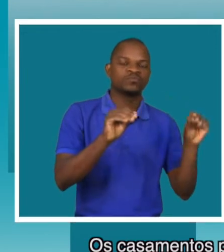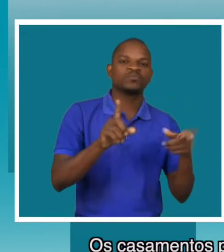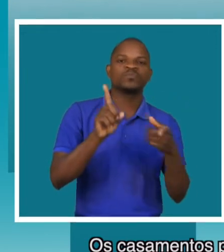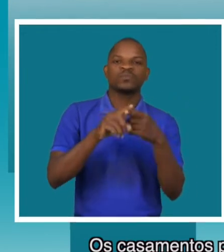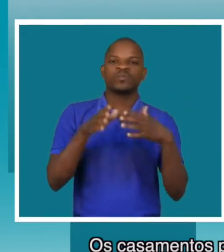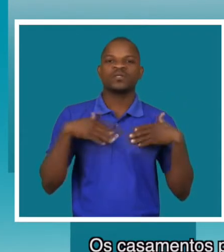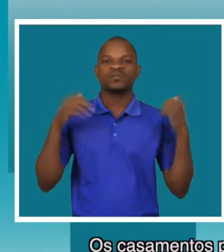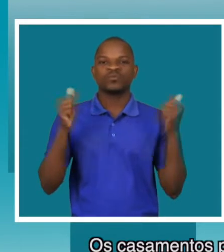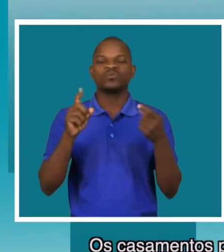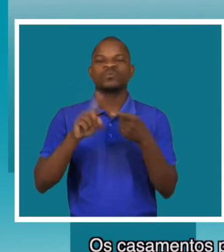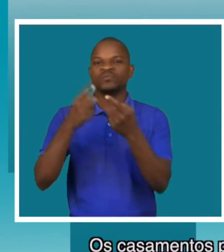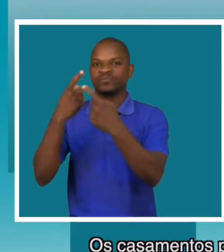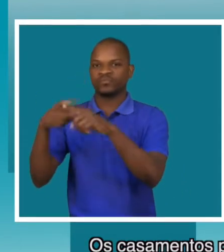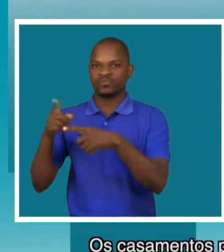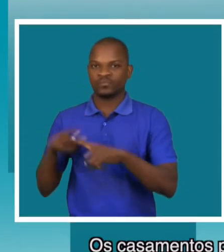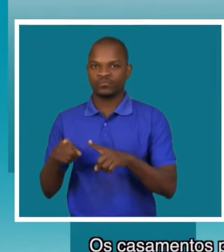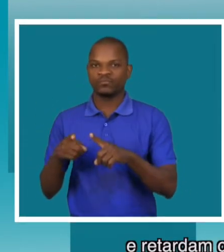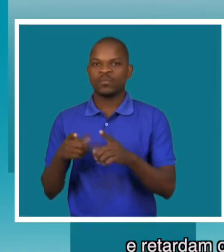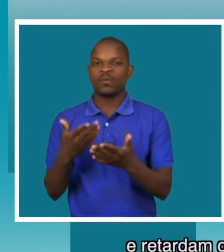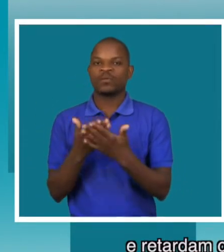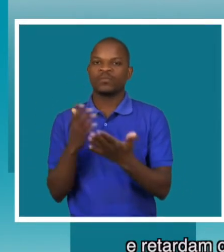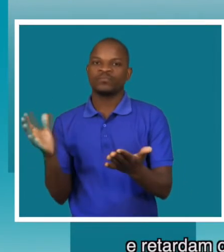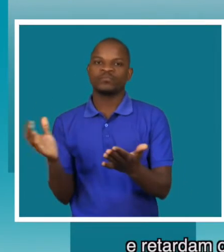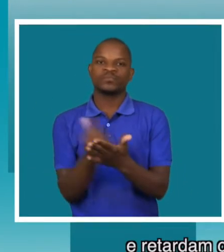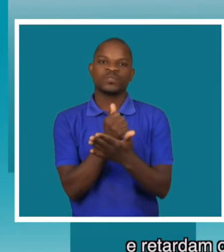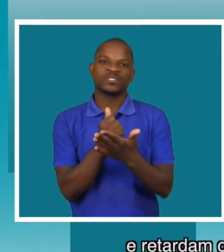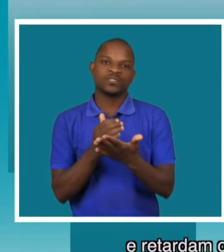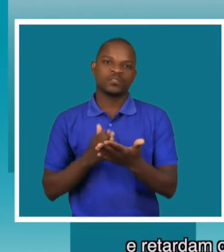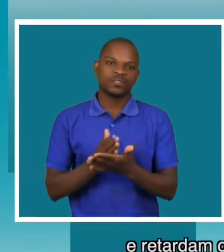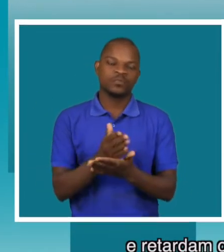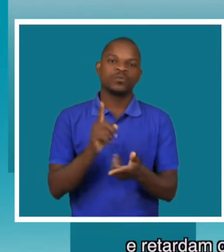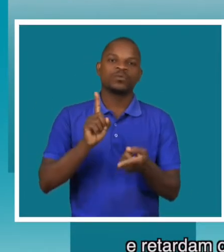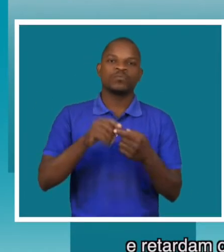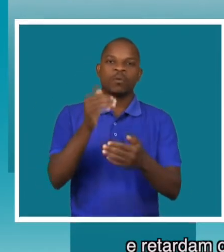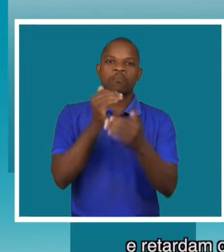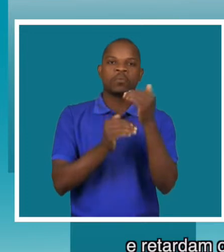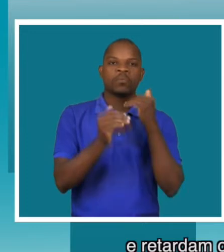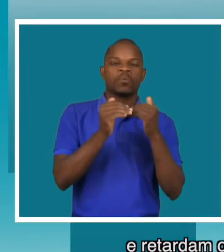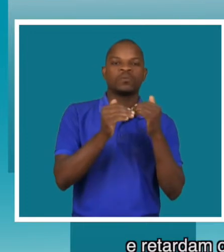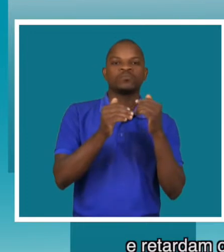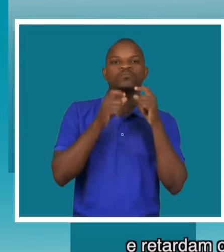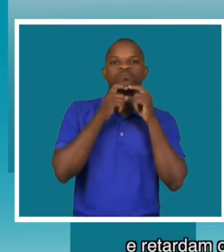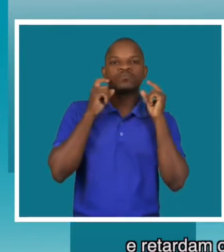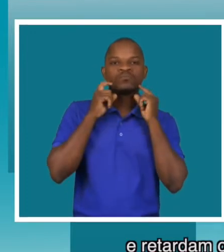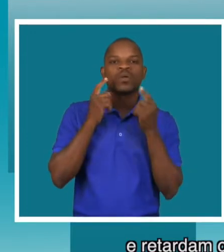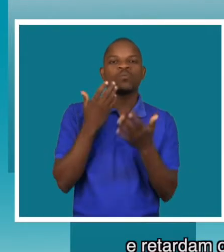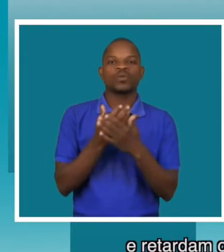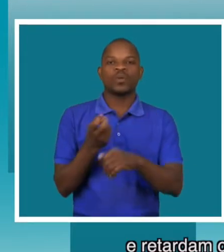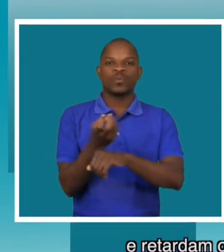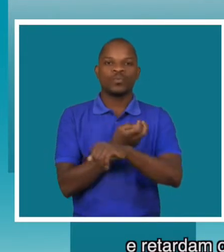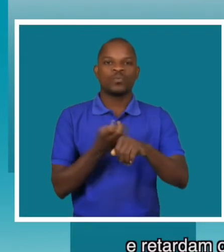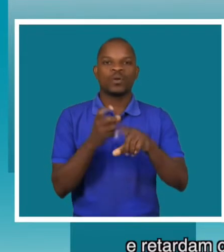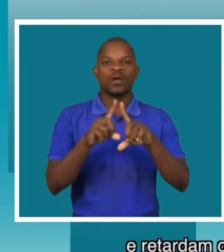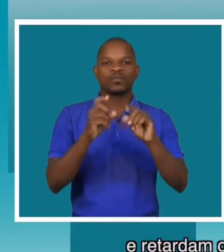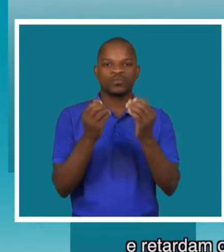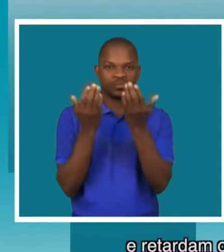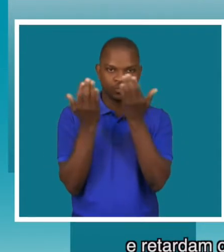que garantam a realização dos seus direitos e retardam o desenvolvimento do país, visto que atrasam o processo de alfabetização.